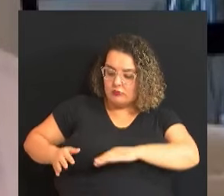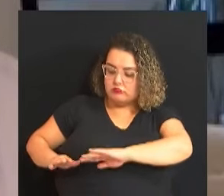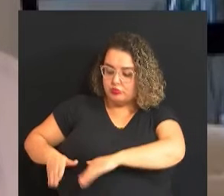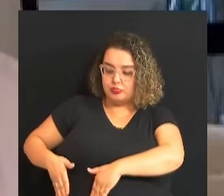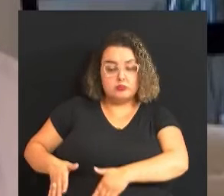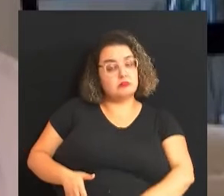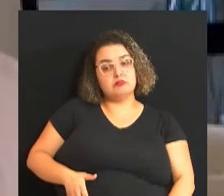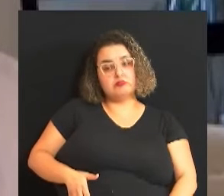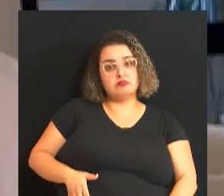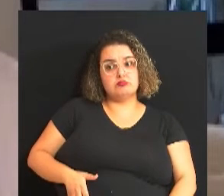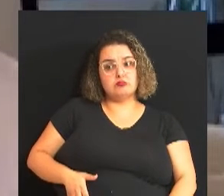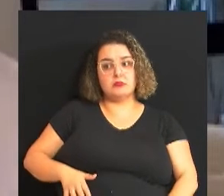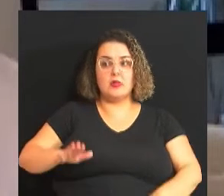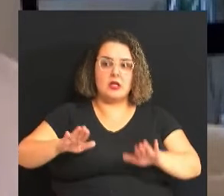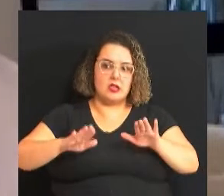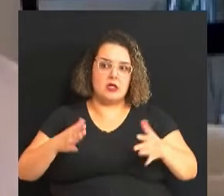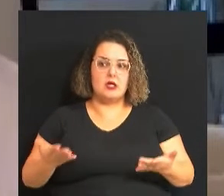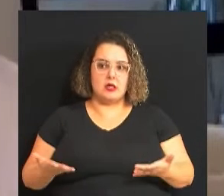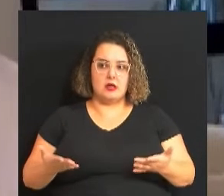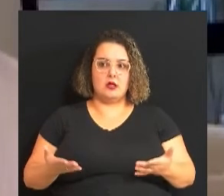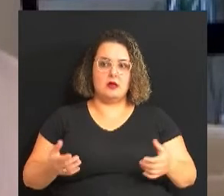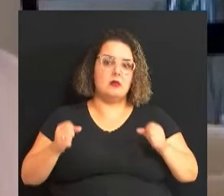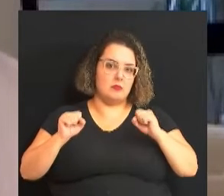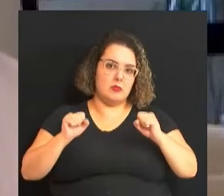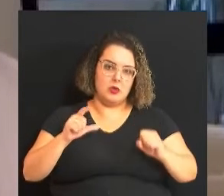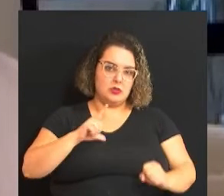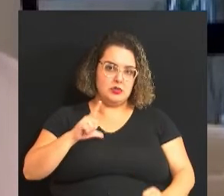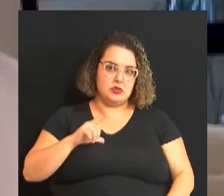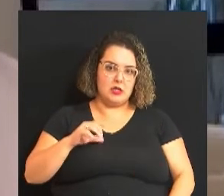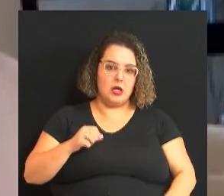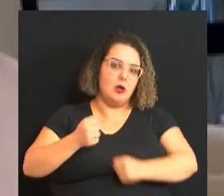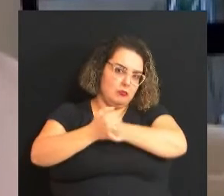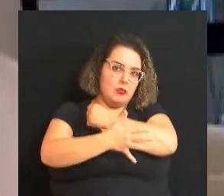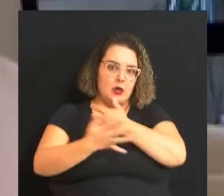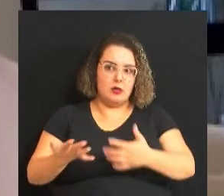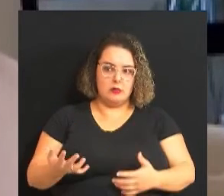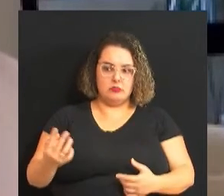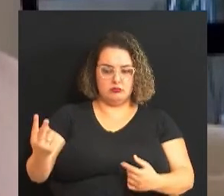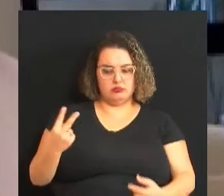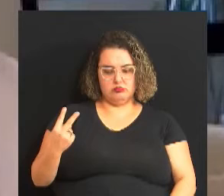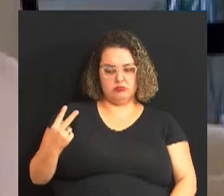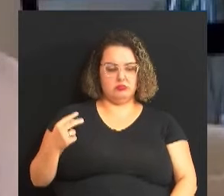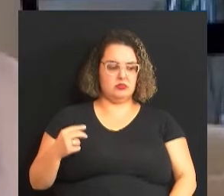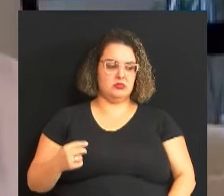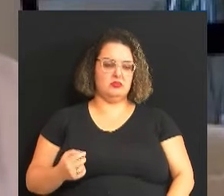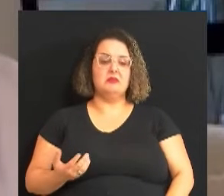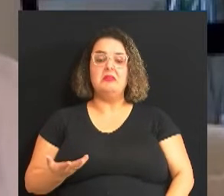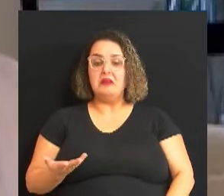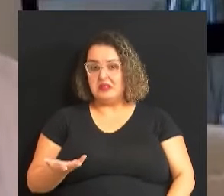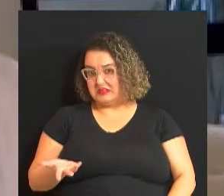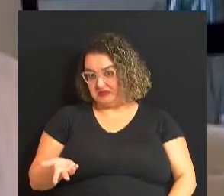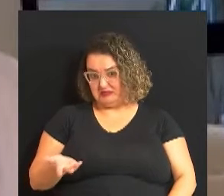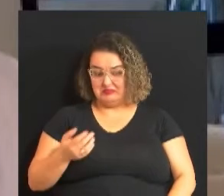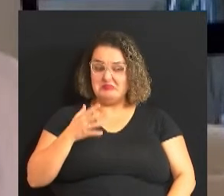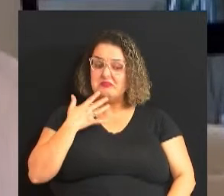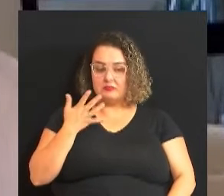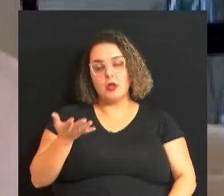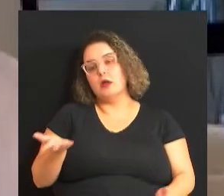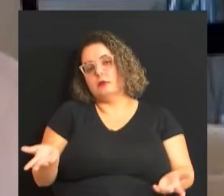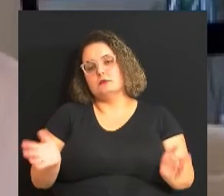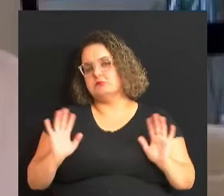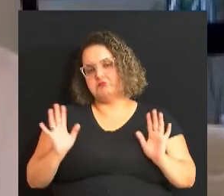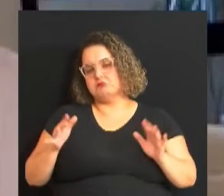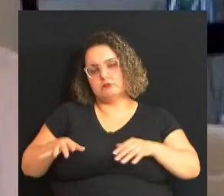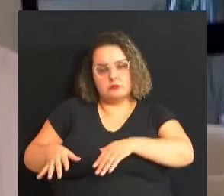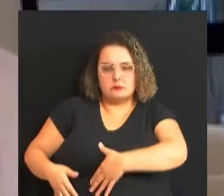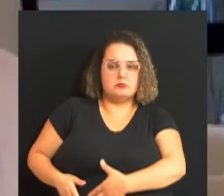estômago, porque, às vezes, a bolsinha pode estar com fezes. E as pessoas que passam podem ver. Então, às vezes, você coloca um paninho sobre a bolsinha só para a pessoa